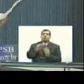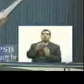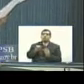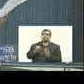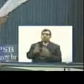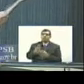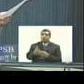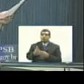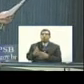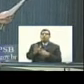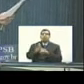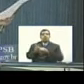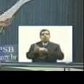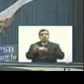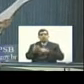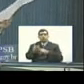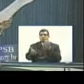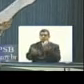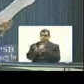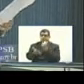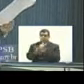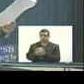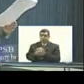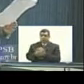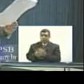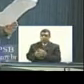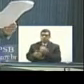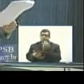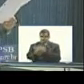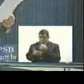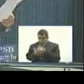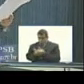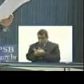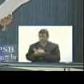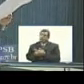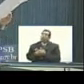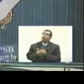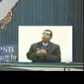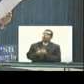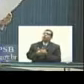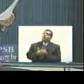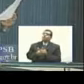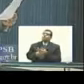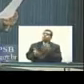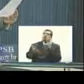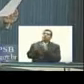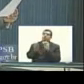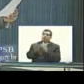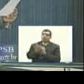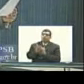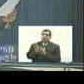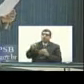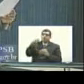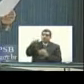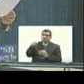uma folha de pagamento de 300 milhões por mês que é aproximadamente o custo da Folha do Estado faltando sete